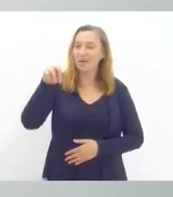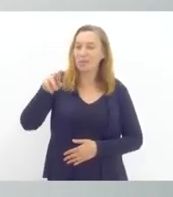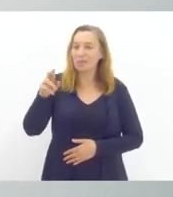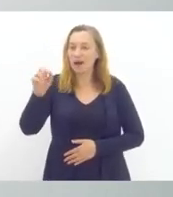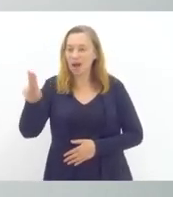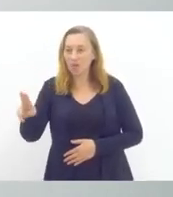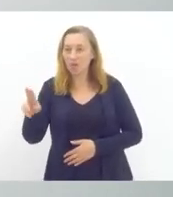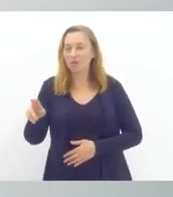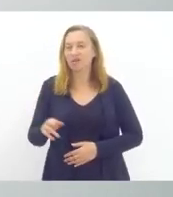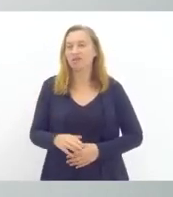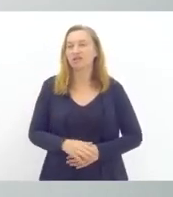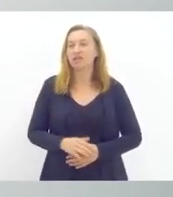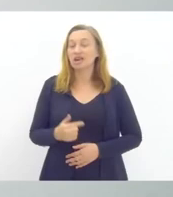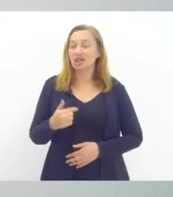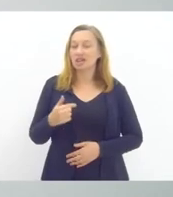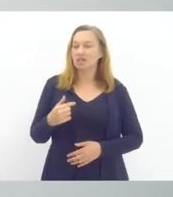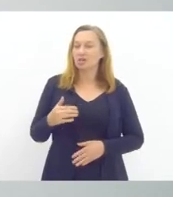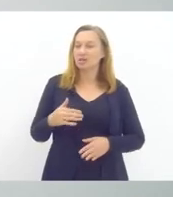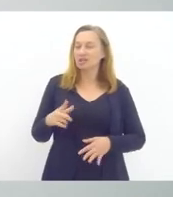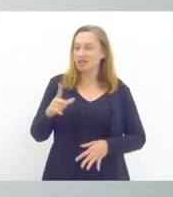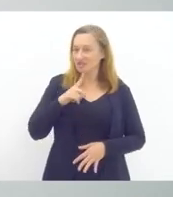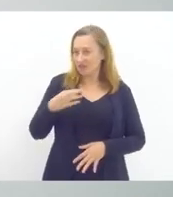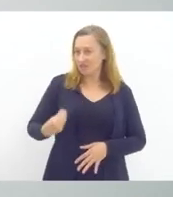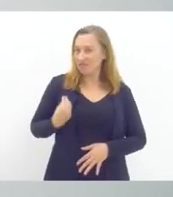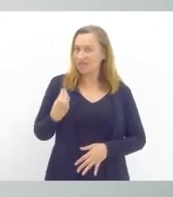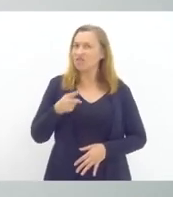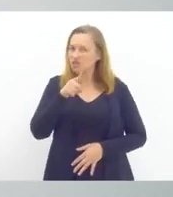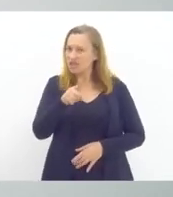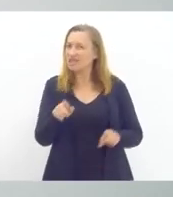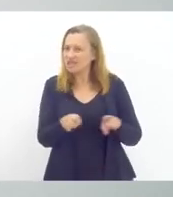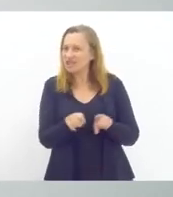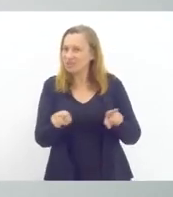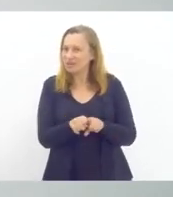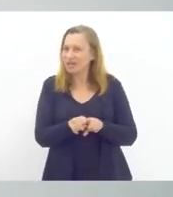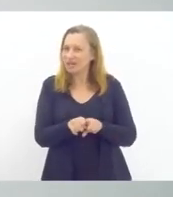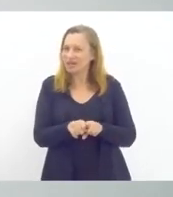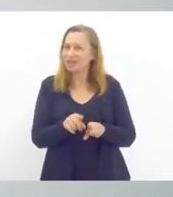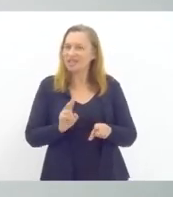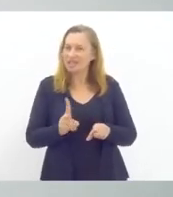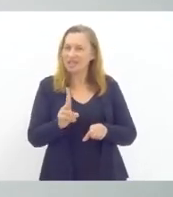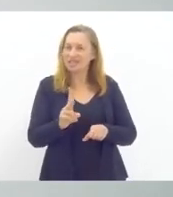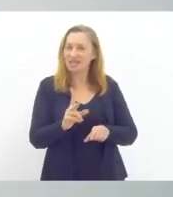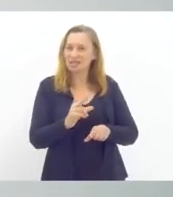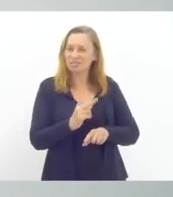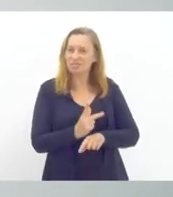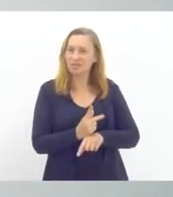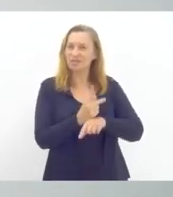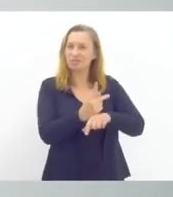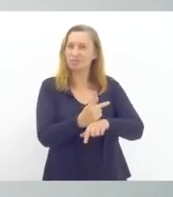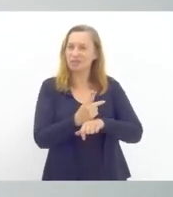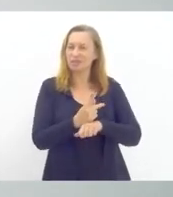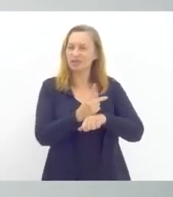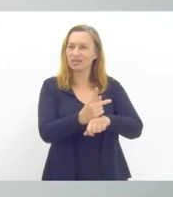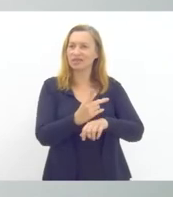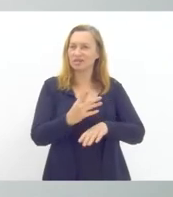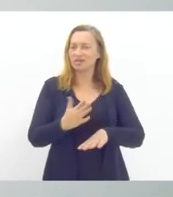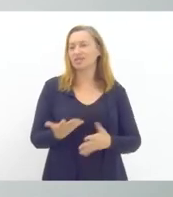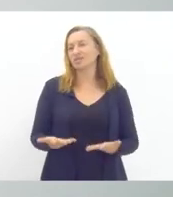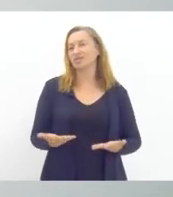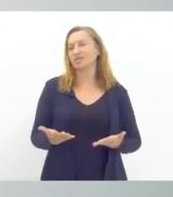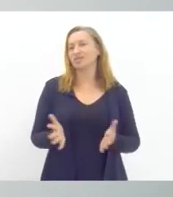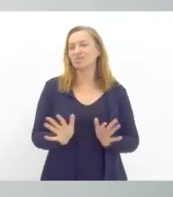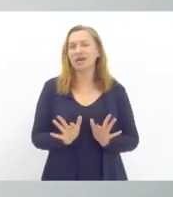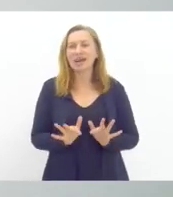Enquanto Eu Viver você também você vai entregar sempre os troféus sejam do basquete